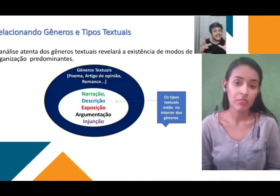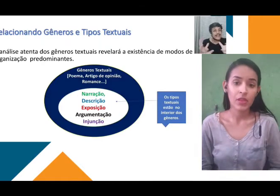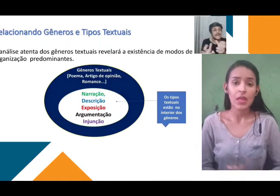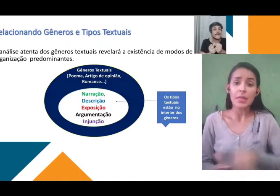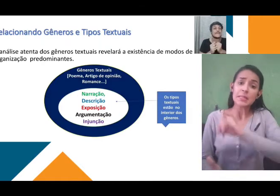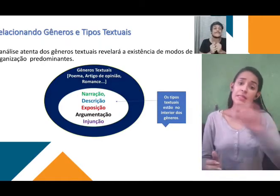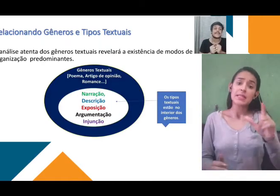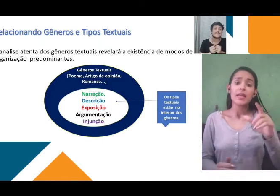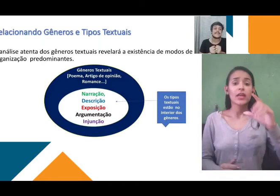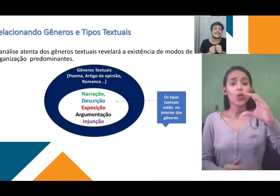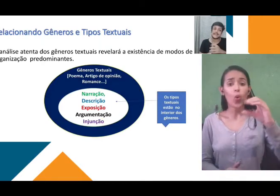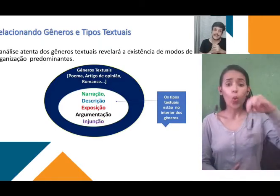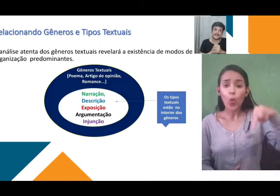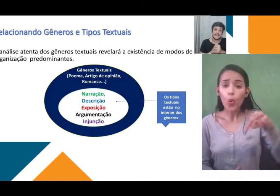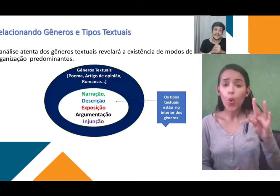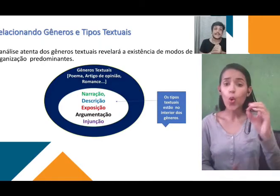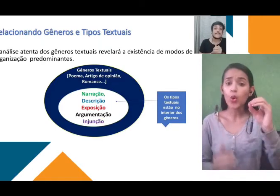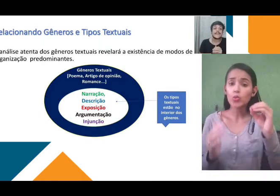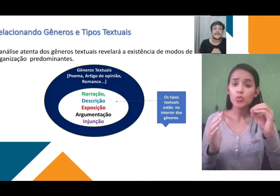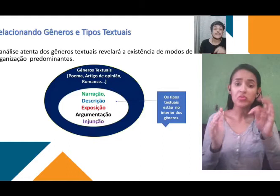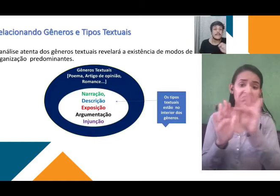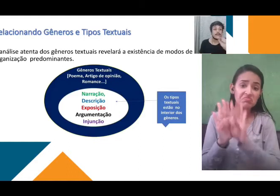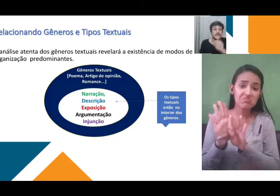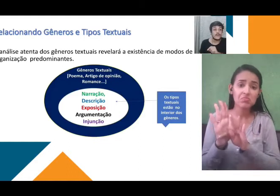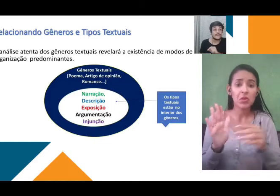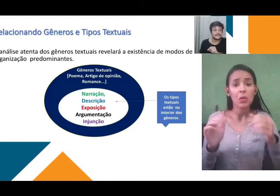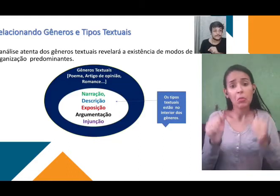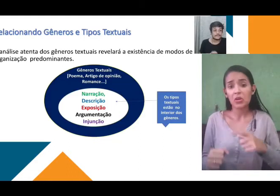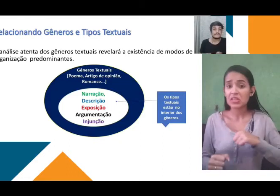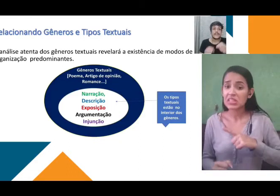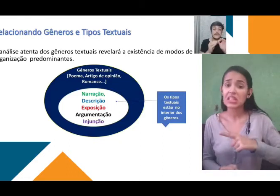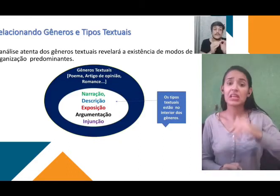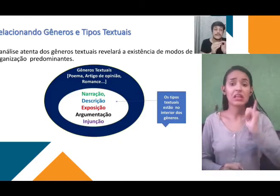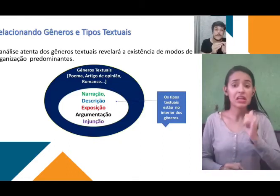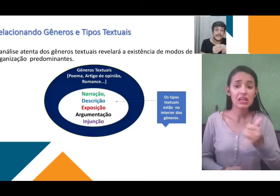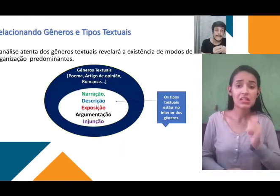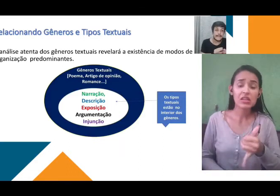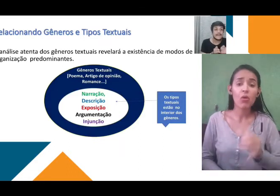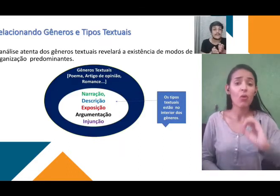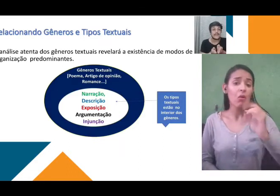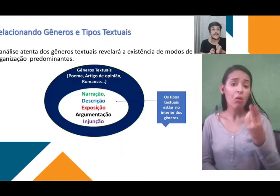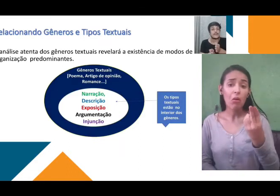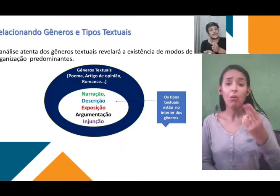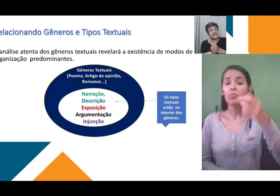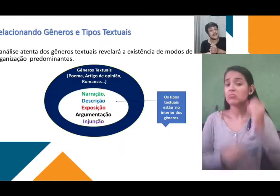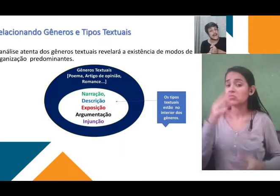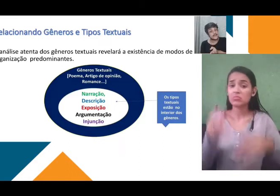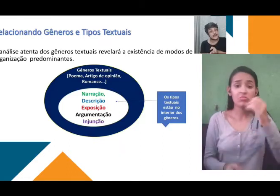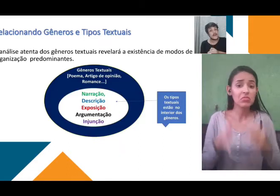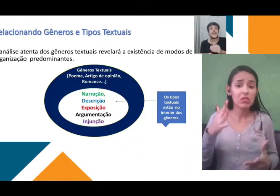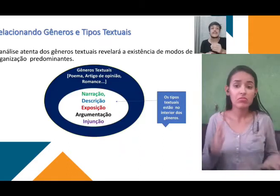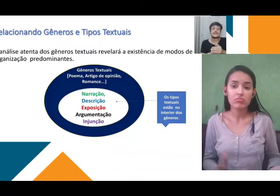no interior desses gêneros. Então, por exemplo, se eu pego um conto, eu vou perceber predominar em alguns momentos